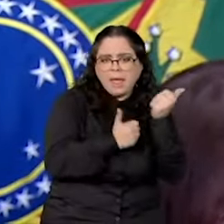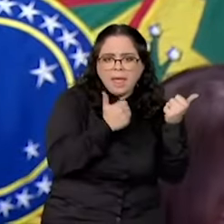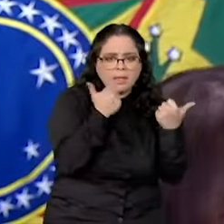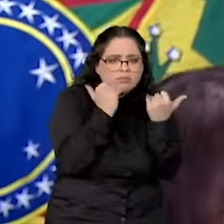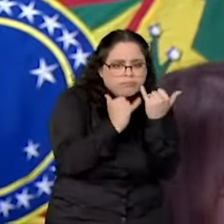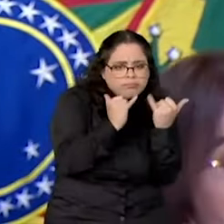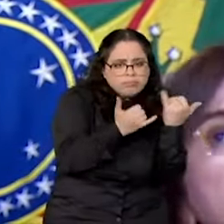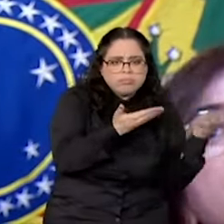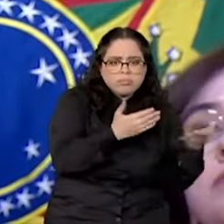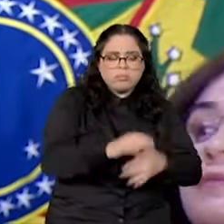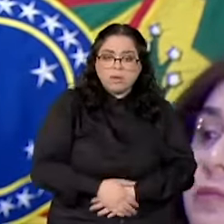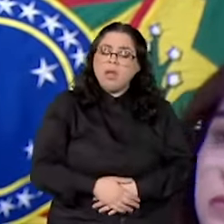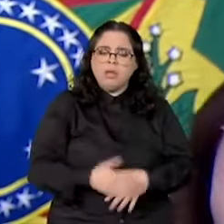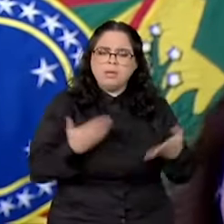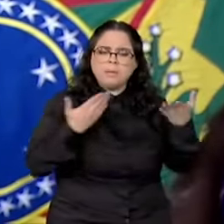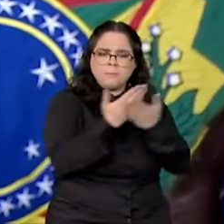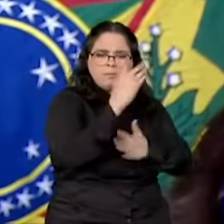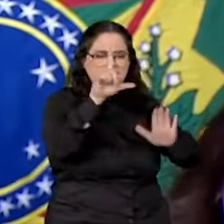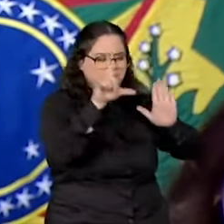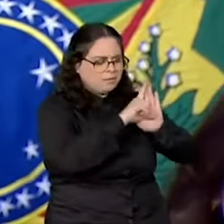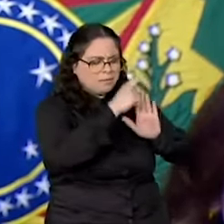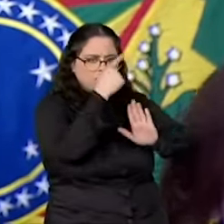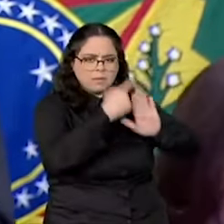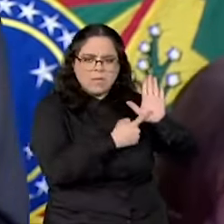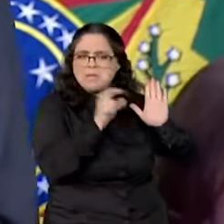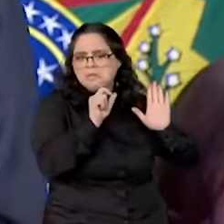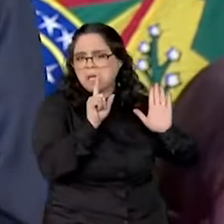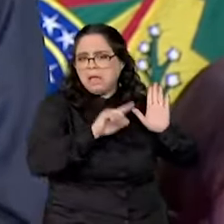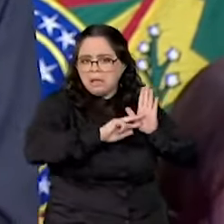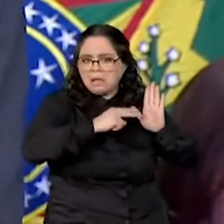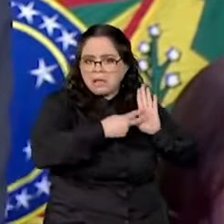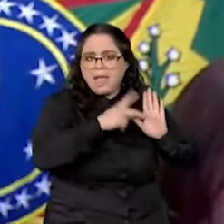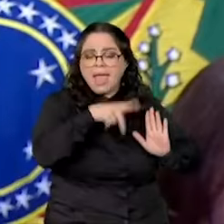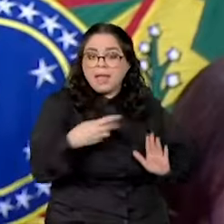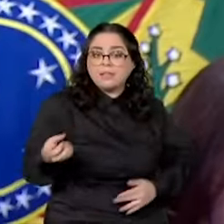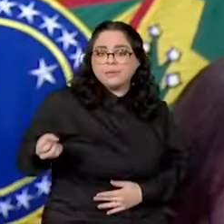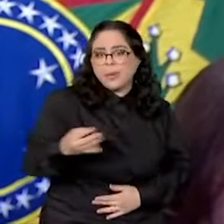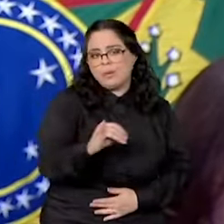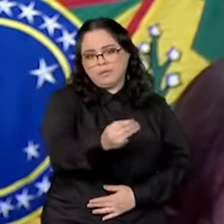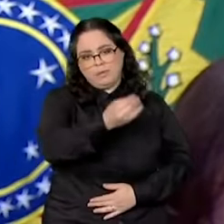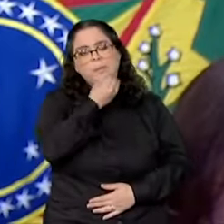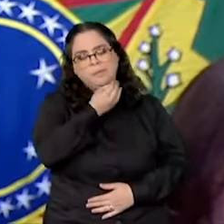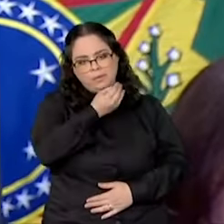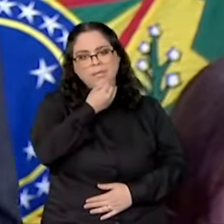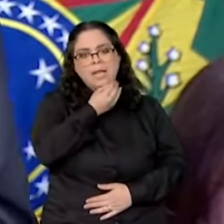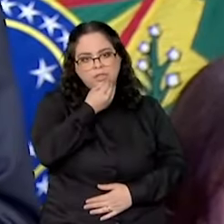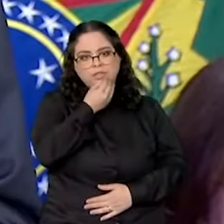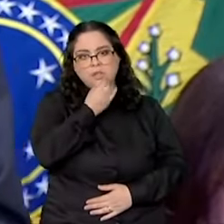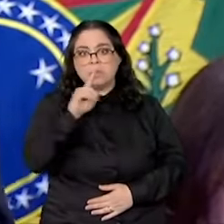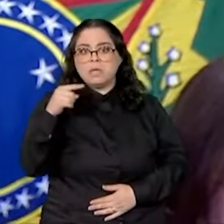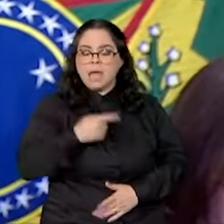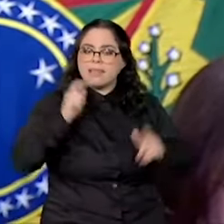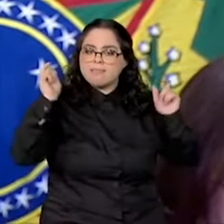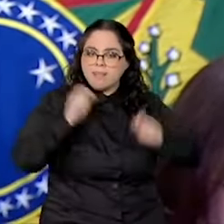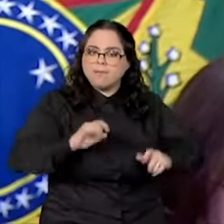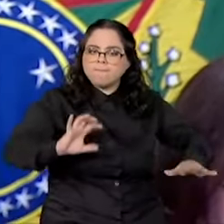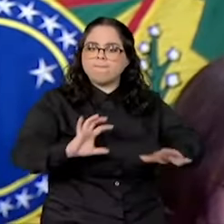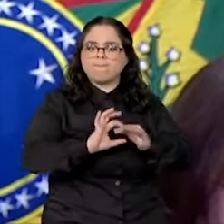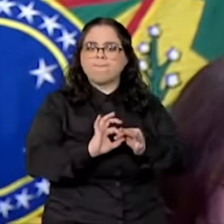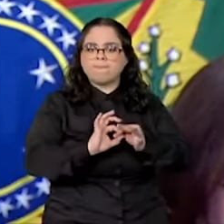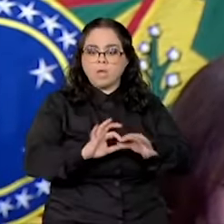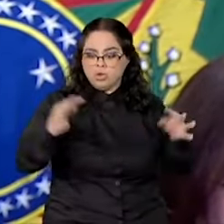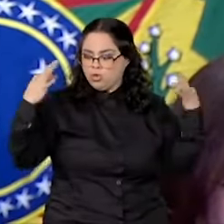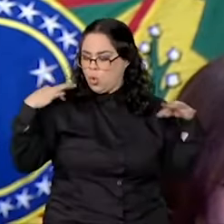Então, companheiros, a aprovação dessa lei é uma nova oportunidade que a gente está tendo de fazer